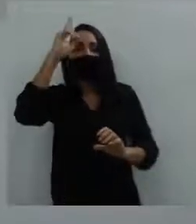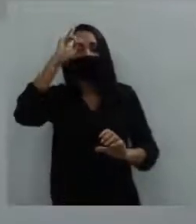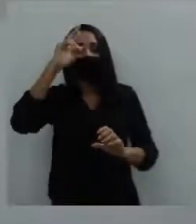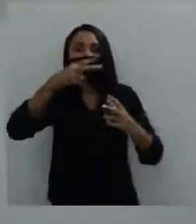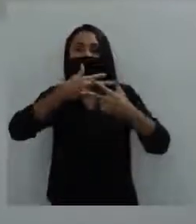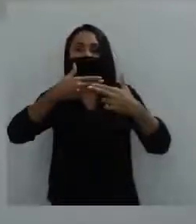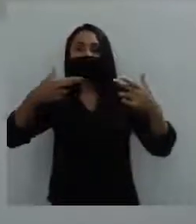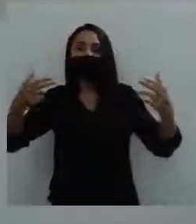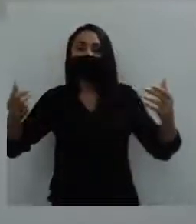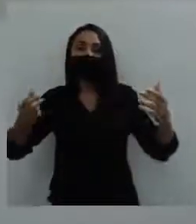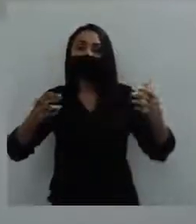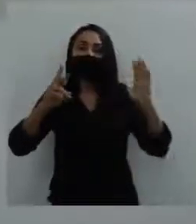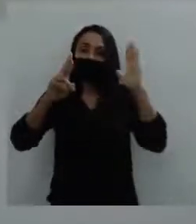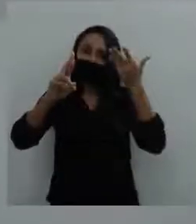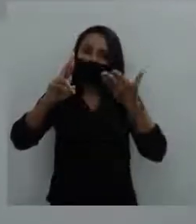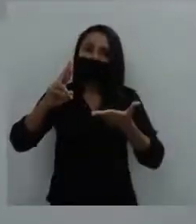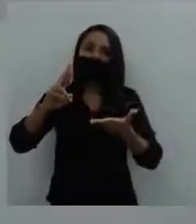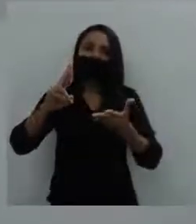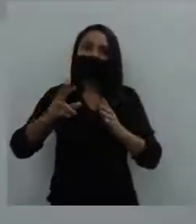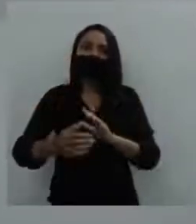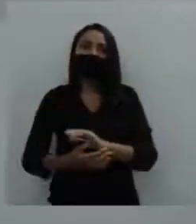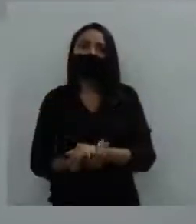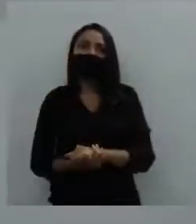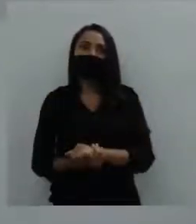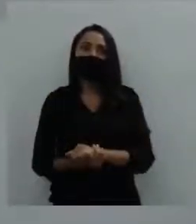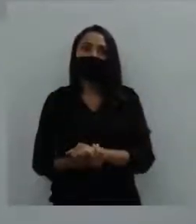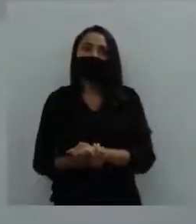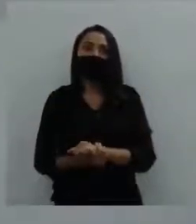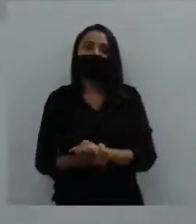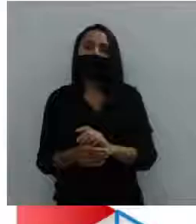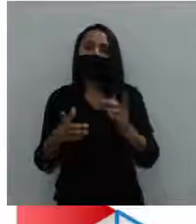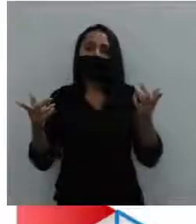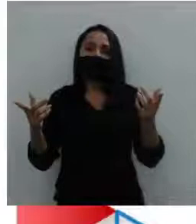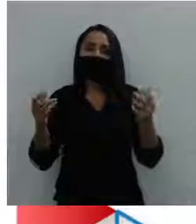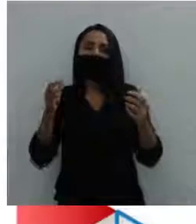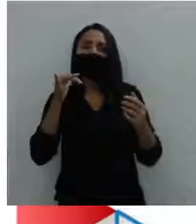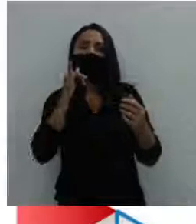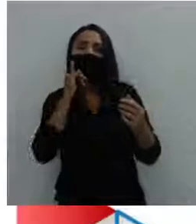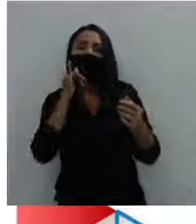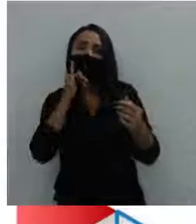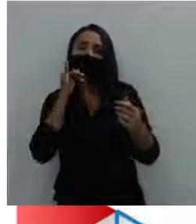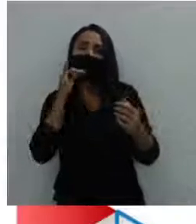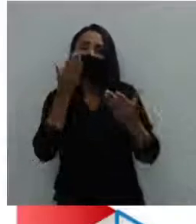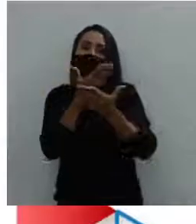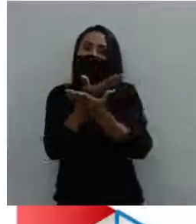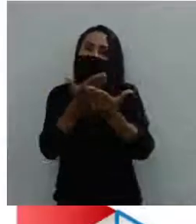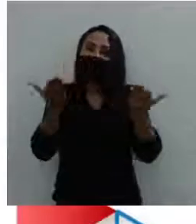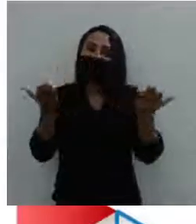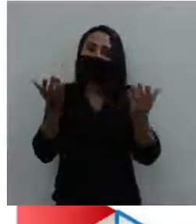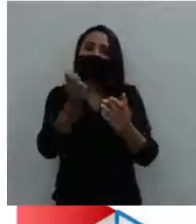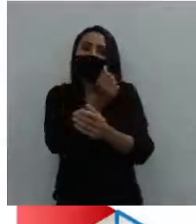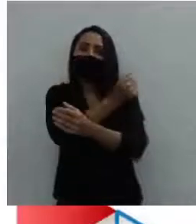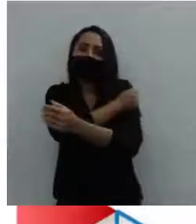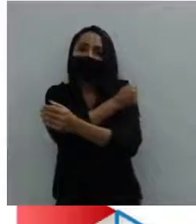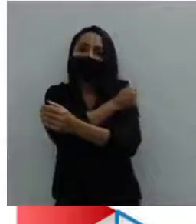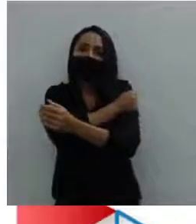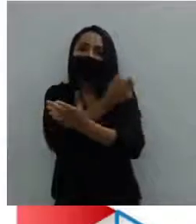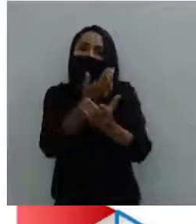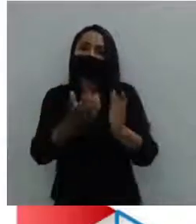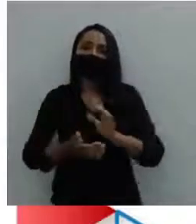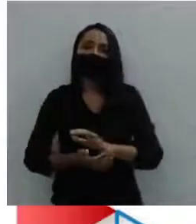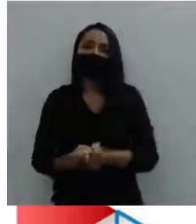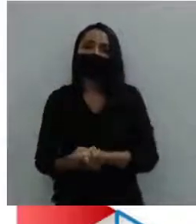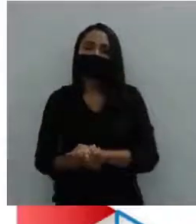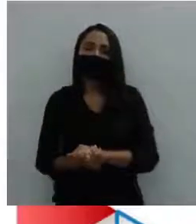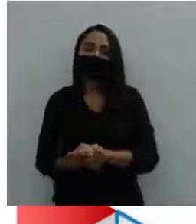vão representar isso. E nada melhor na tela, um exemplo para vocês, estudantes, certo? Esse